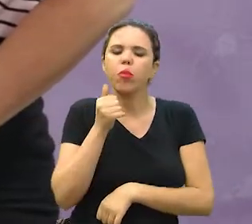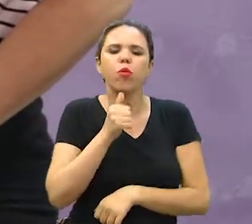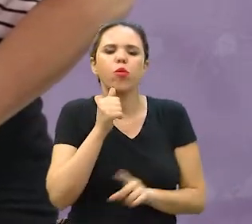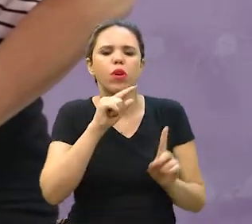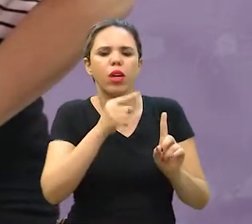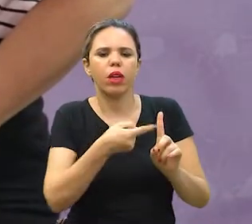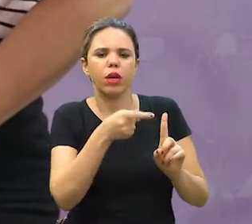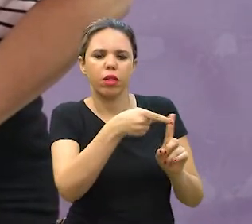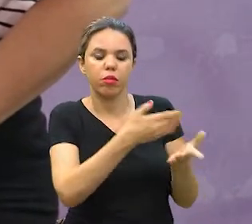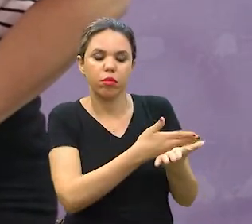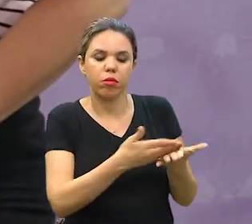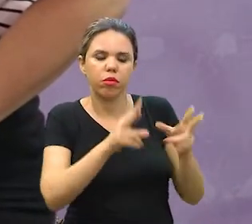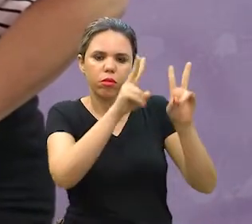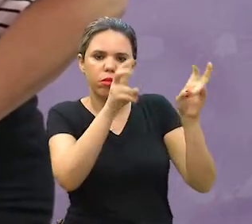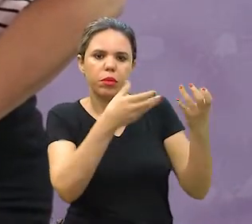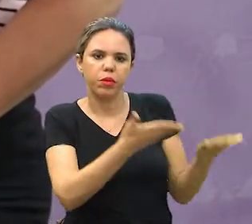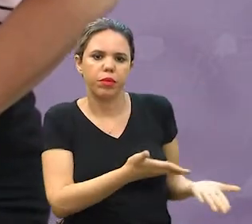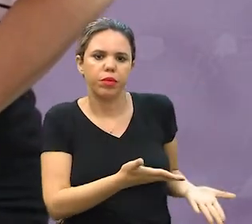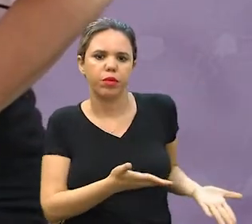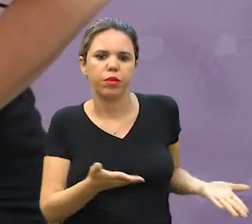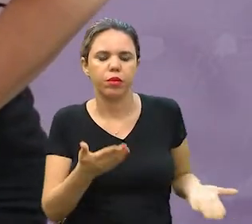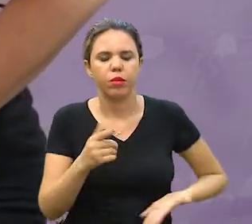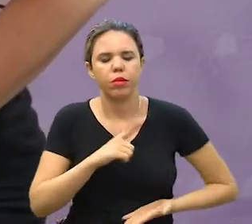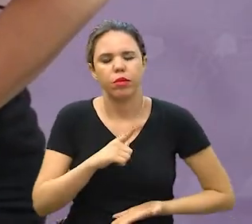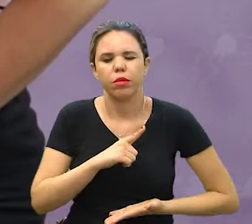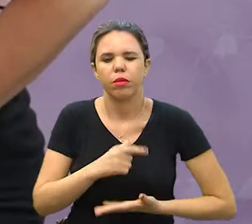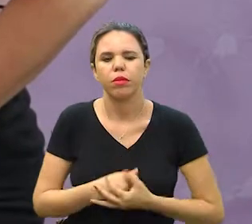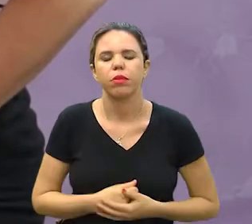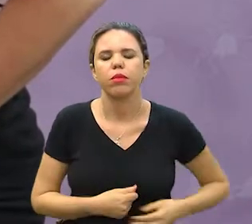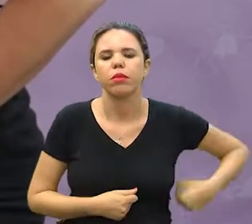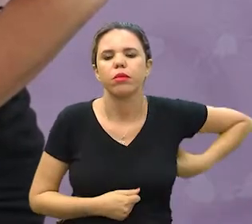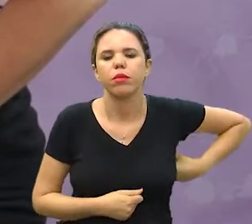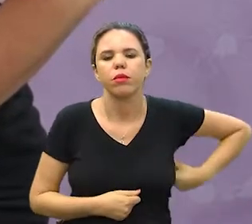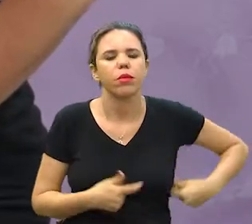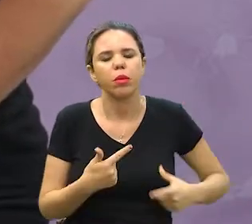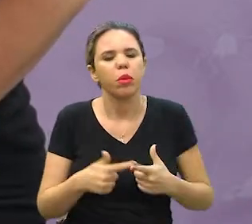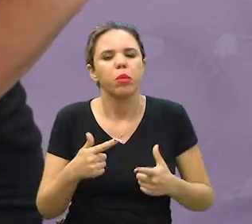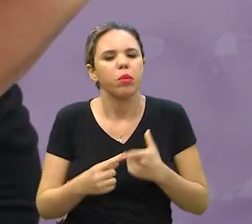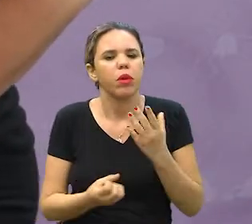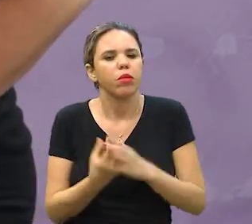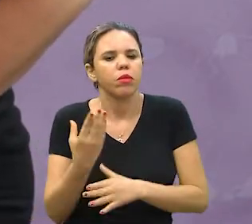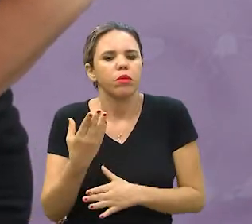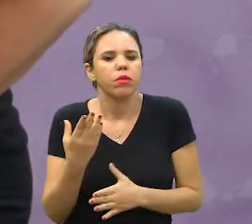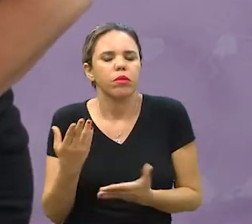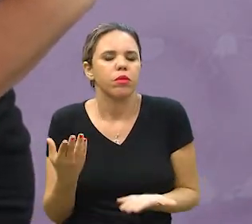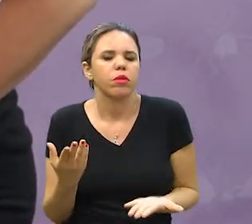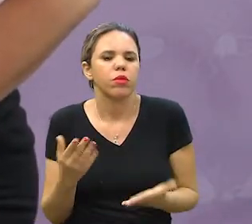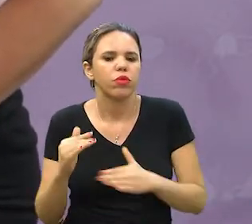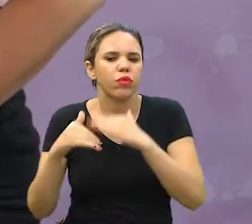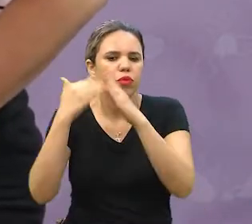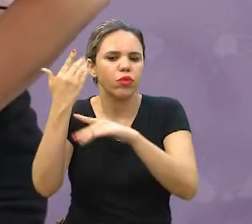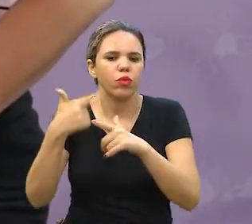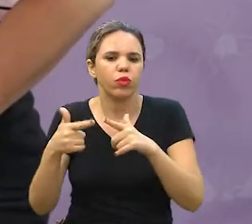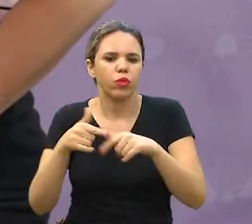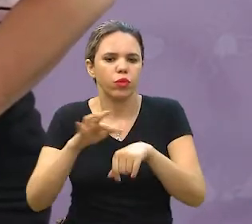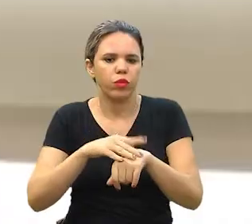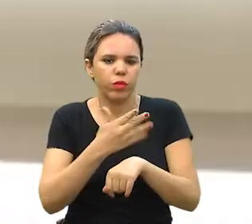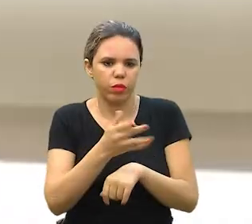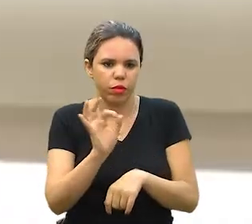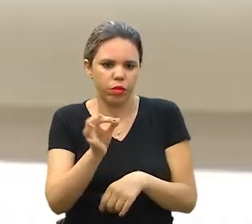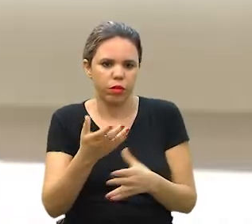grávidas, doutora, entrando aí no nosso tema, elas têm mais propensão aí para desenvolver a